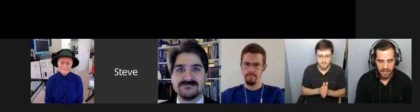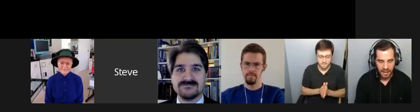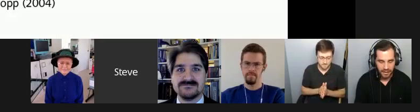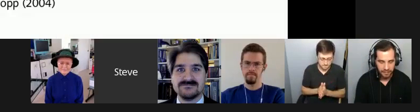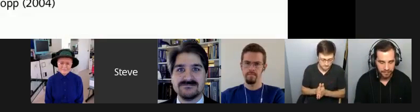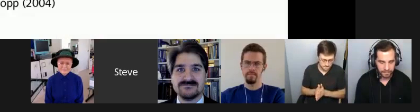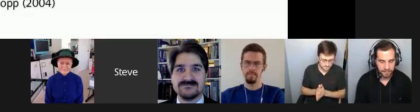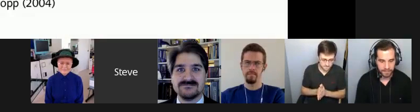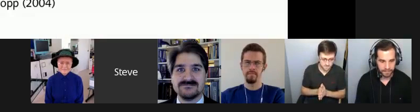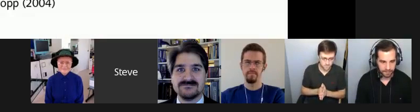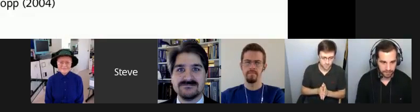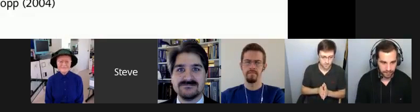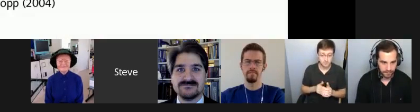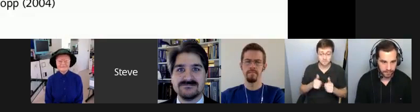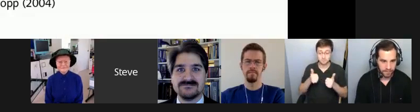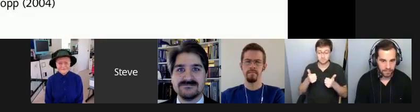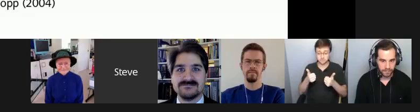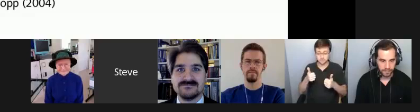Next slide.